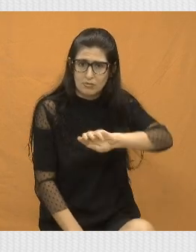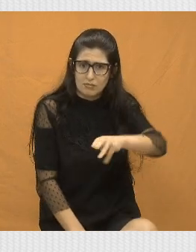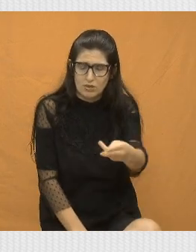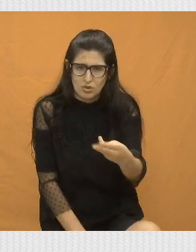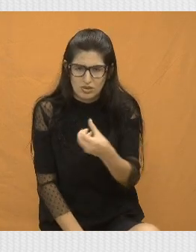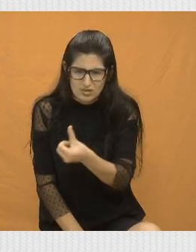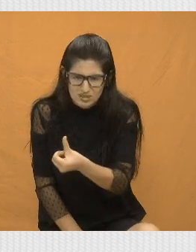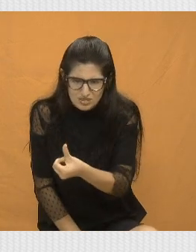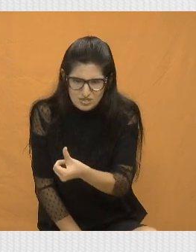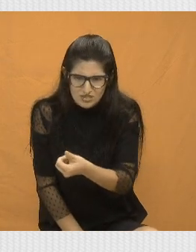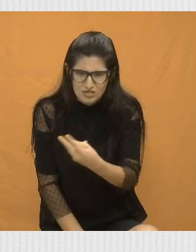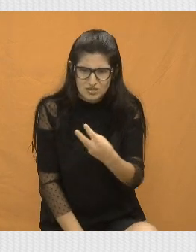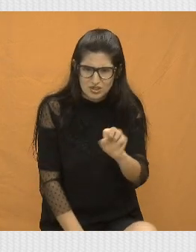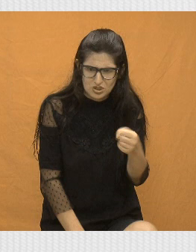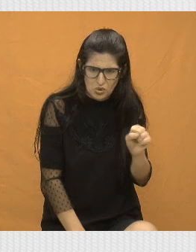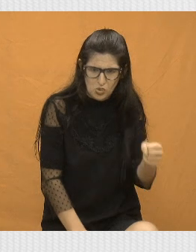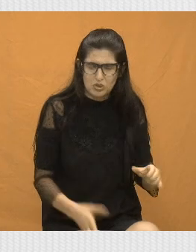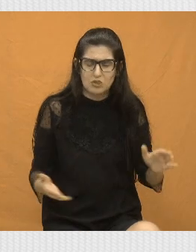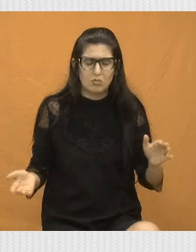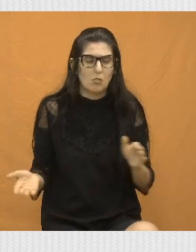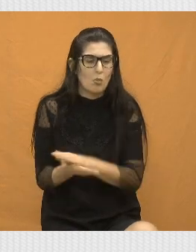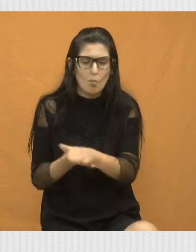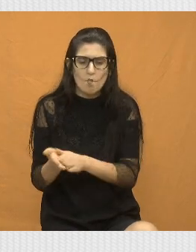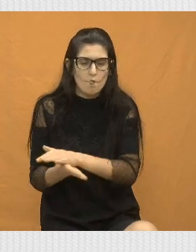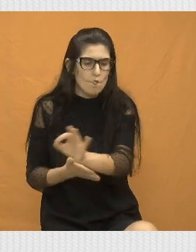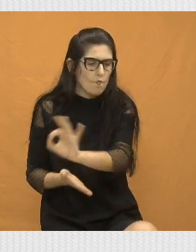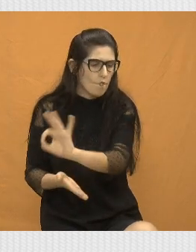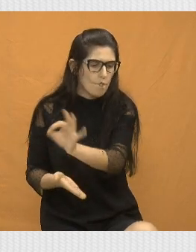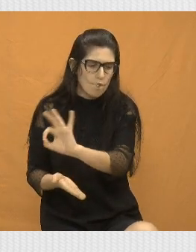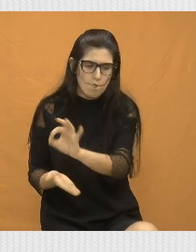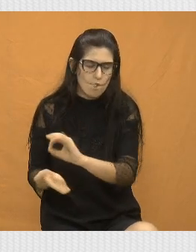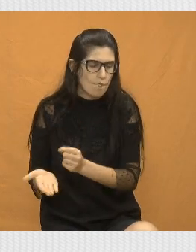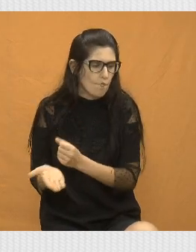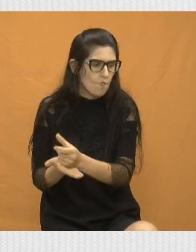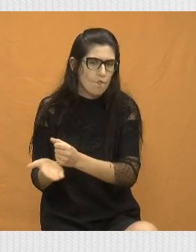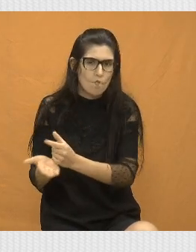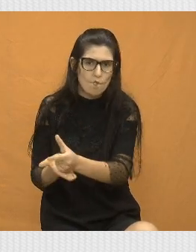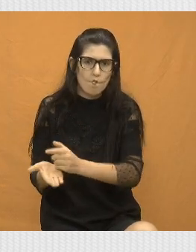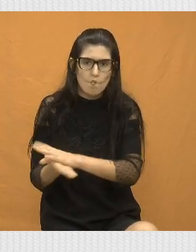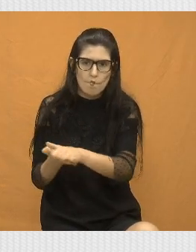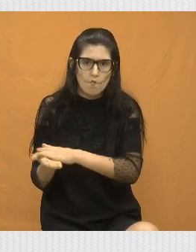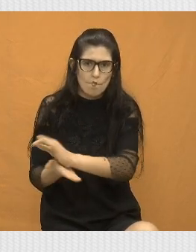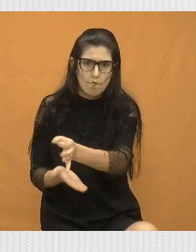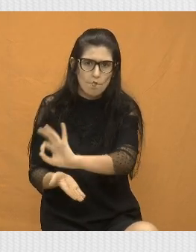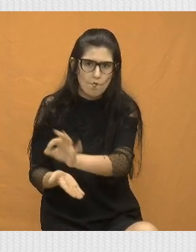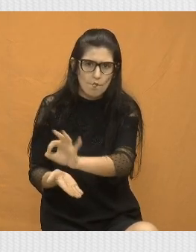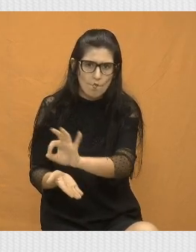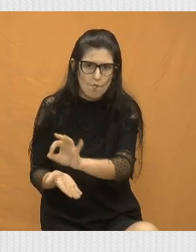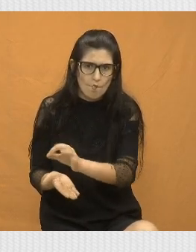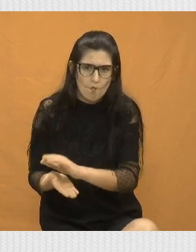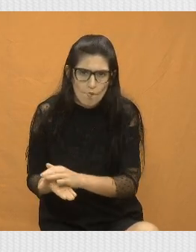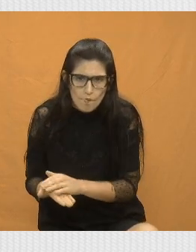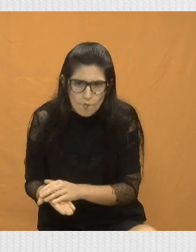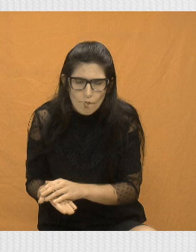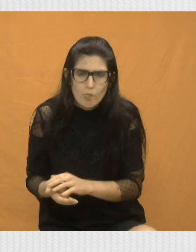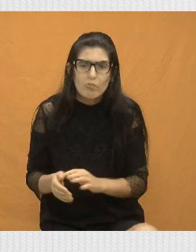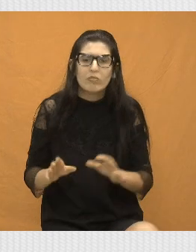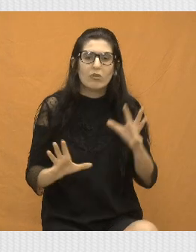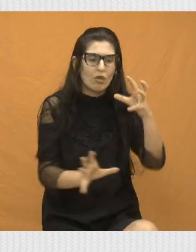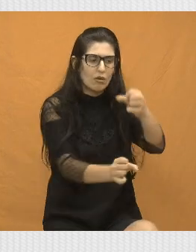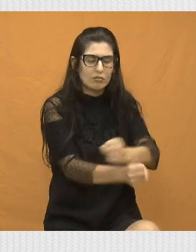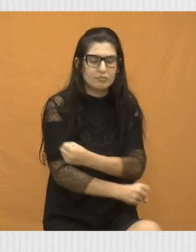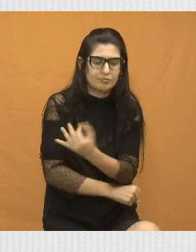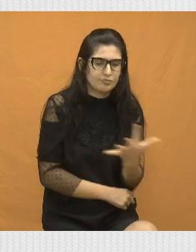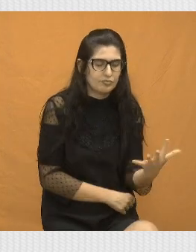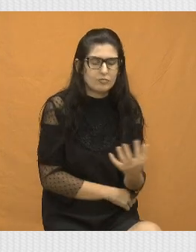10.638.000 e nada dela utilizada até a presente data. Despesa total na ordem